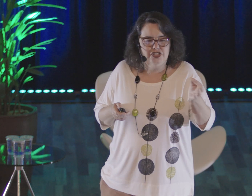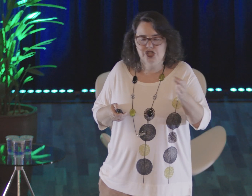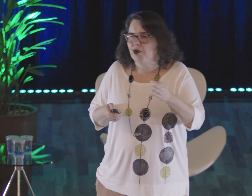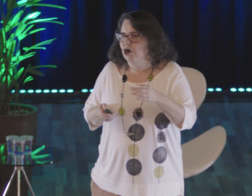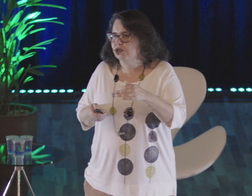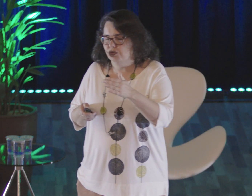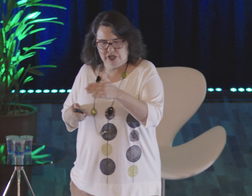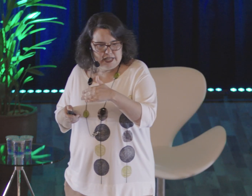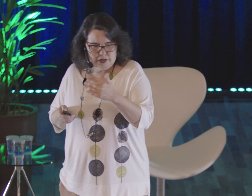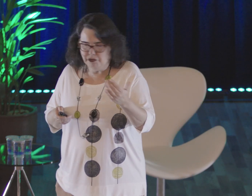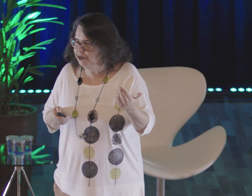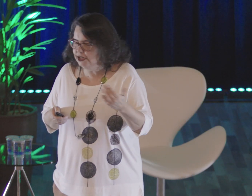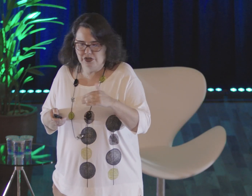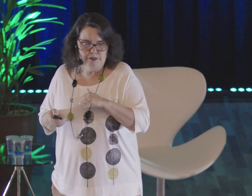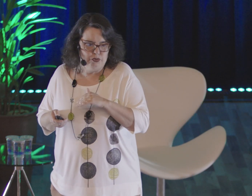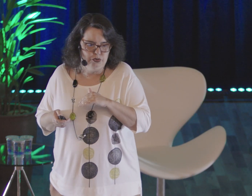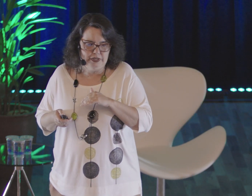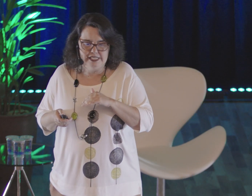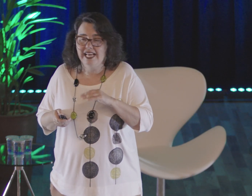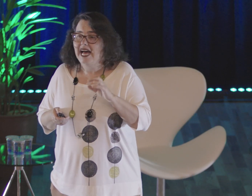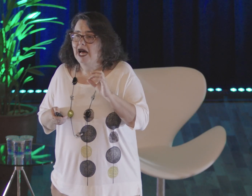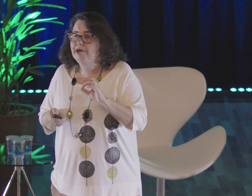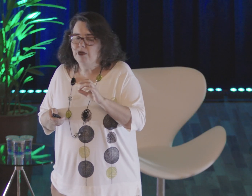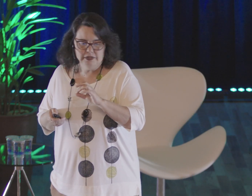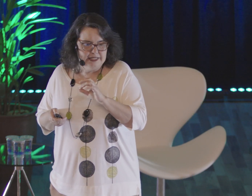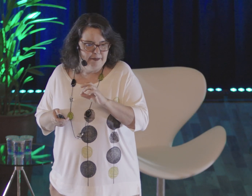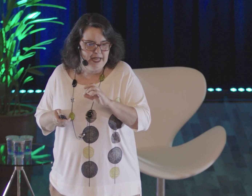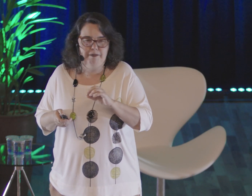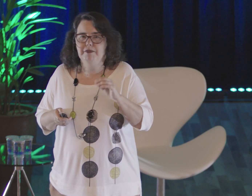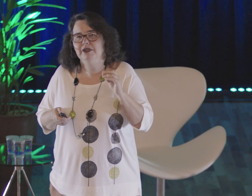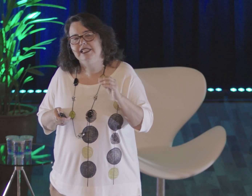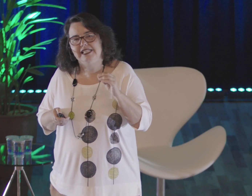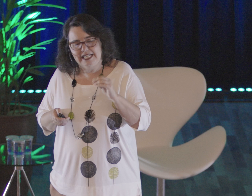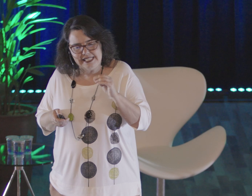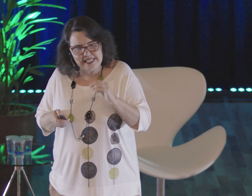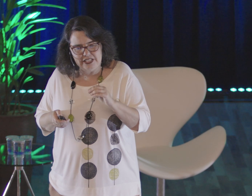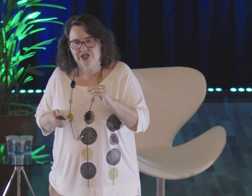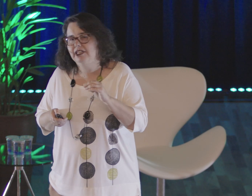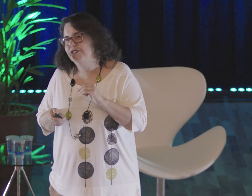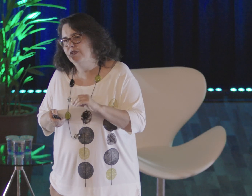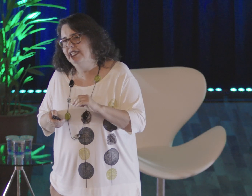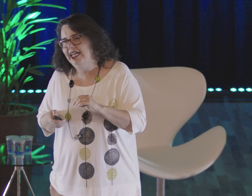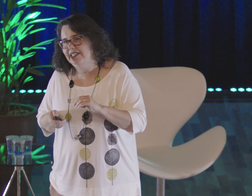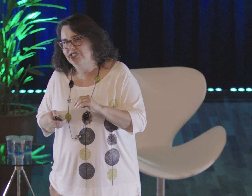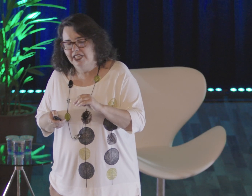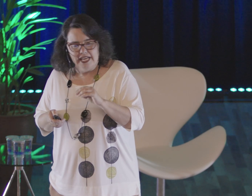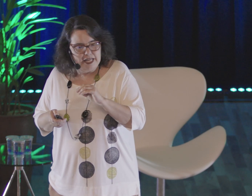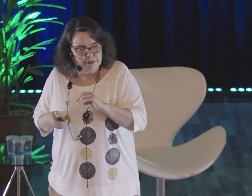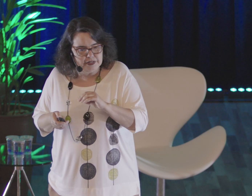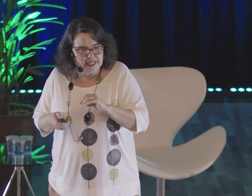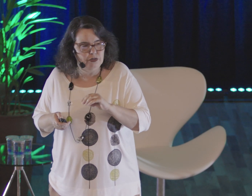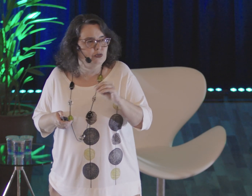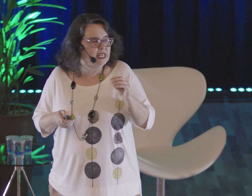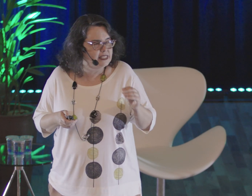entalhes, dispostos com frisos e molduras, aponta também para a importância crescente da visualidade